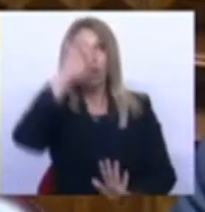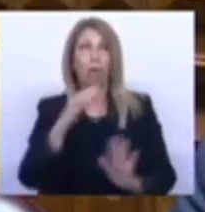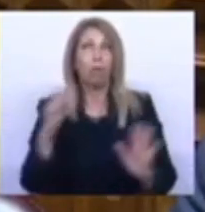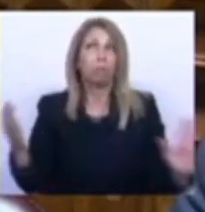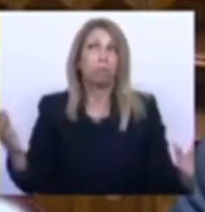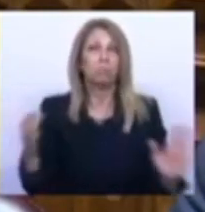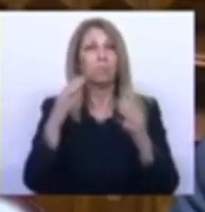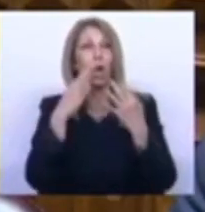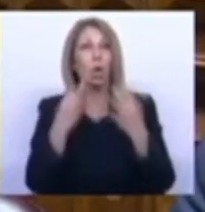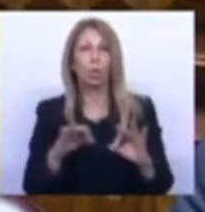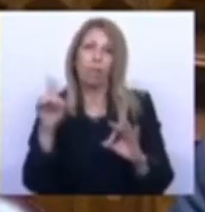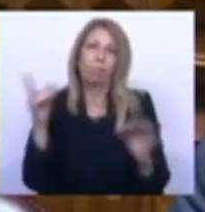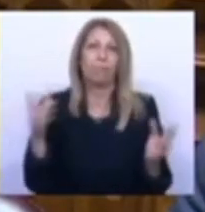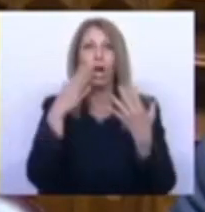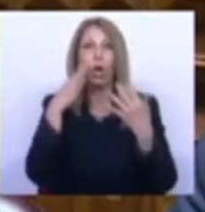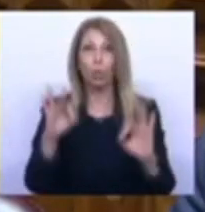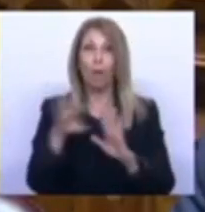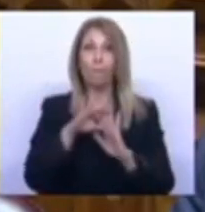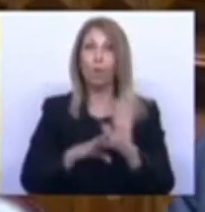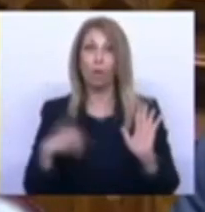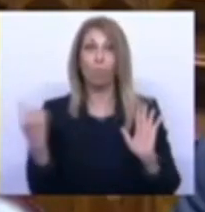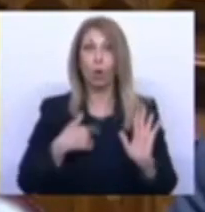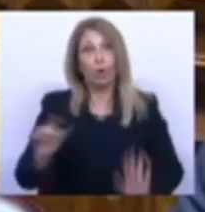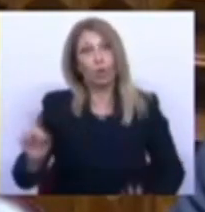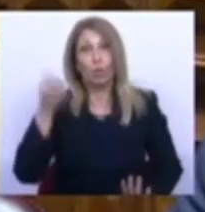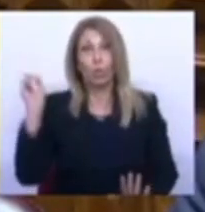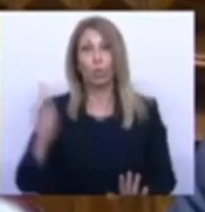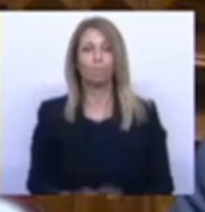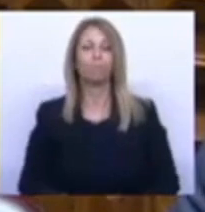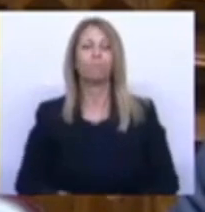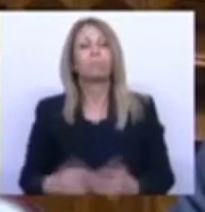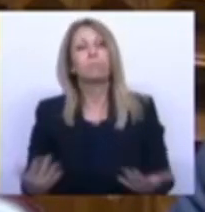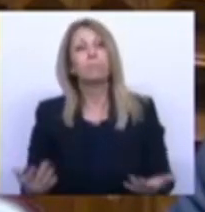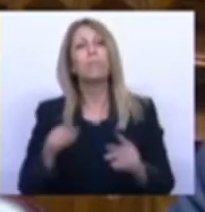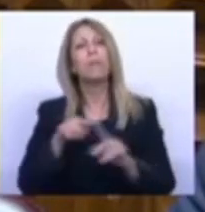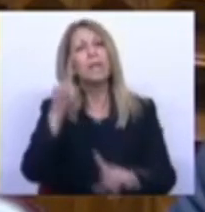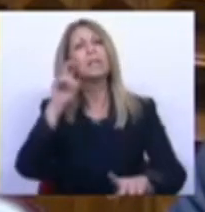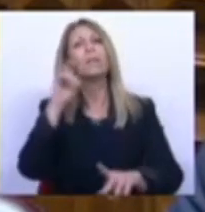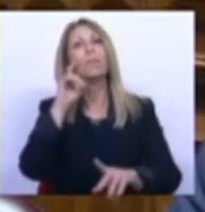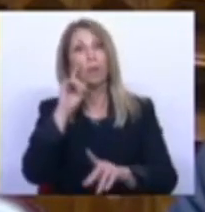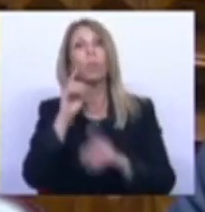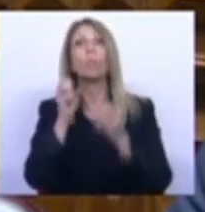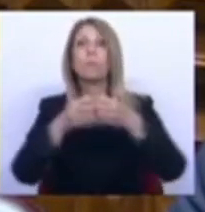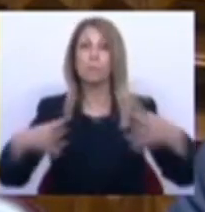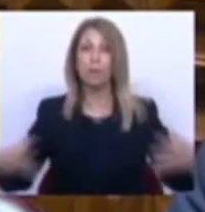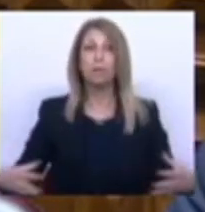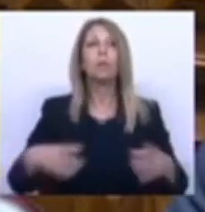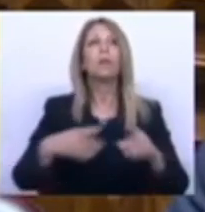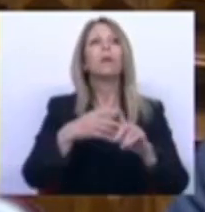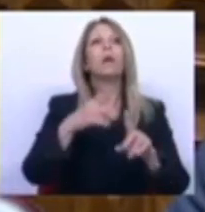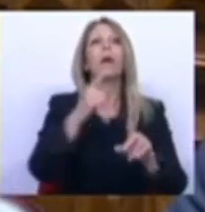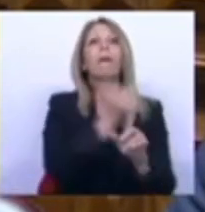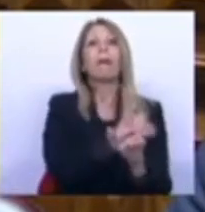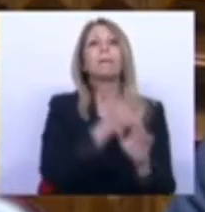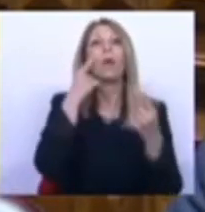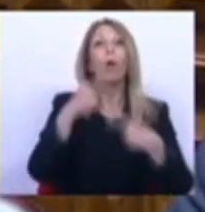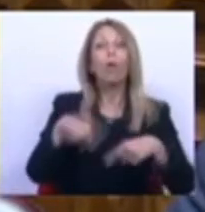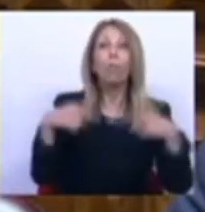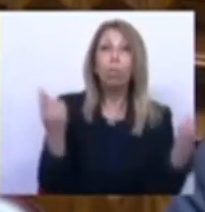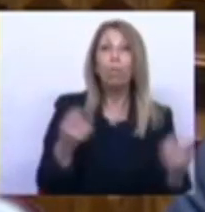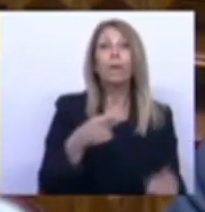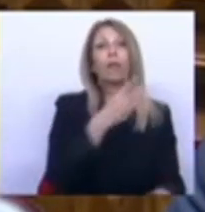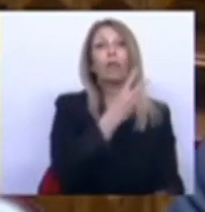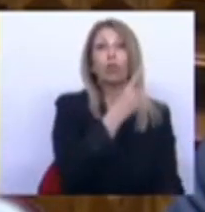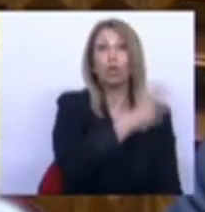o nosso programa. Este programa defende um acréscimo da habitação pública de 2 para 5%, o LIVRE defende 10%, porque sem